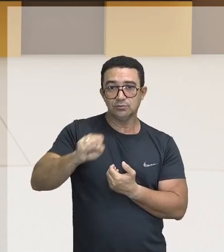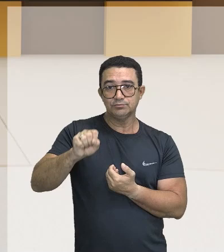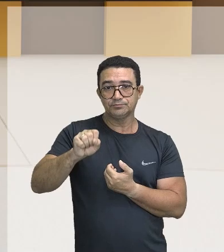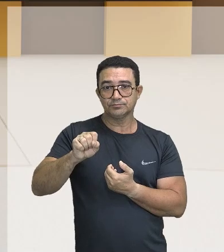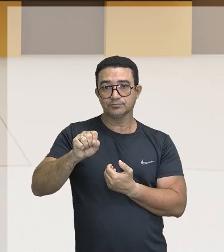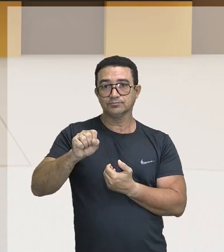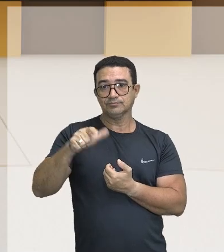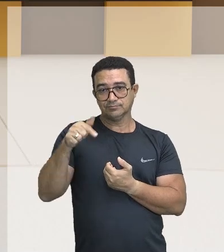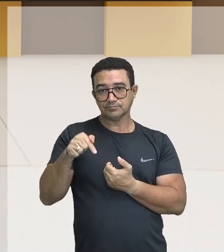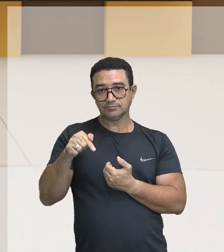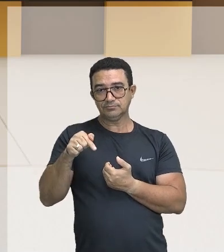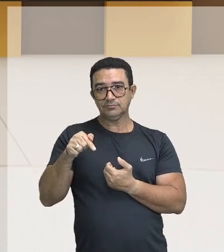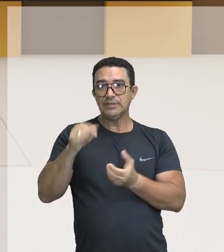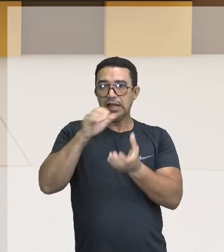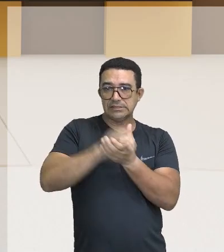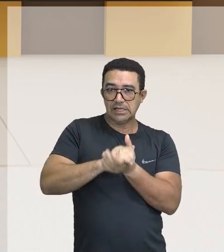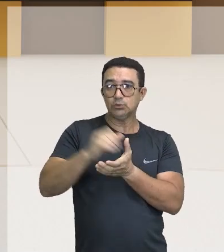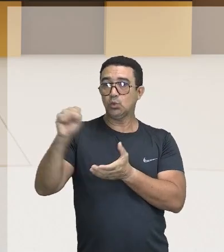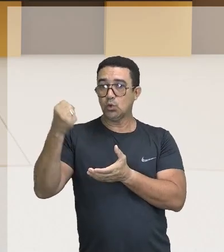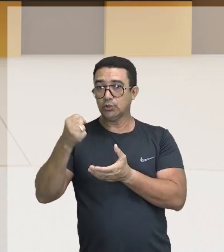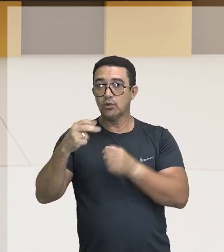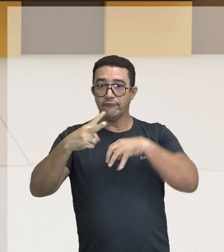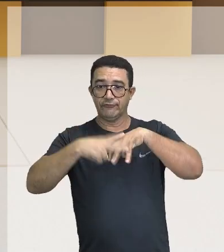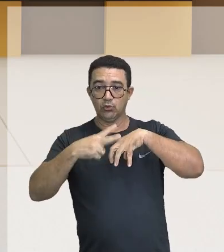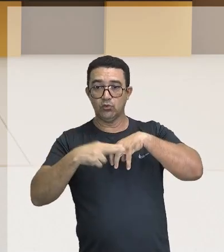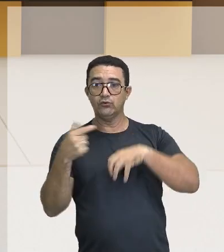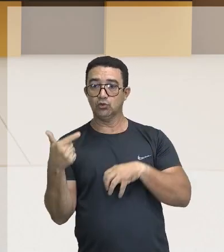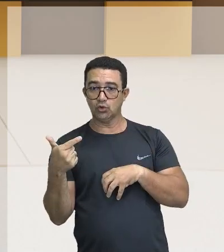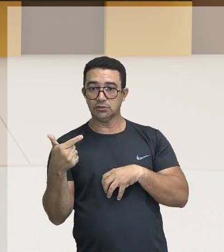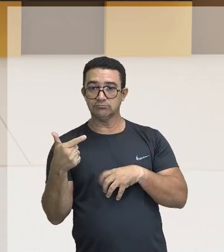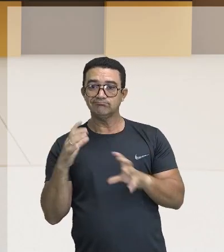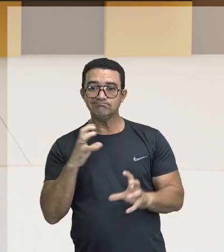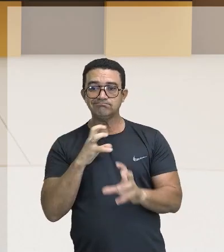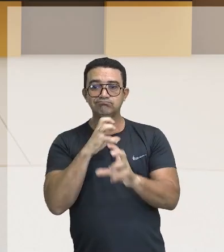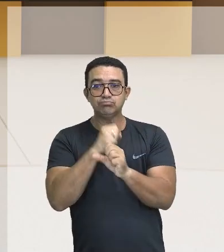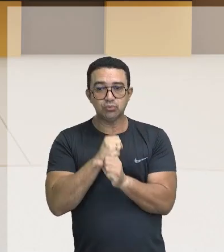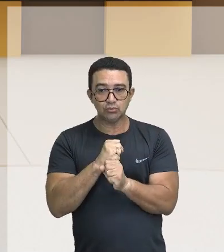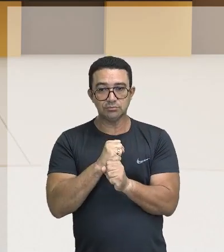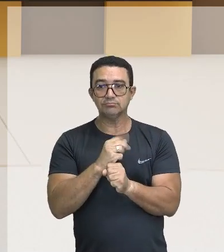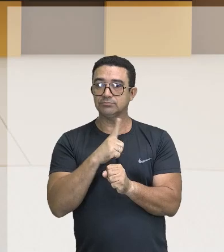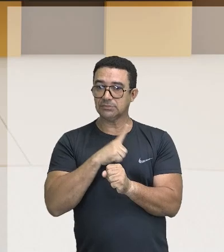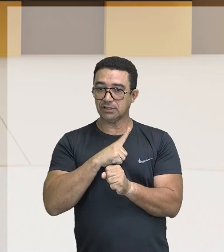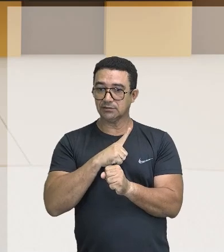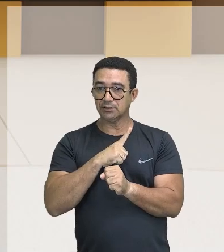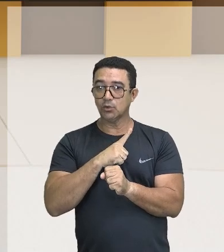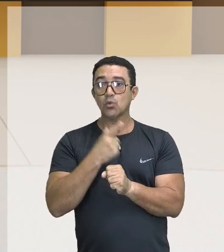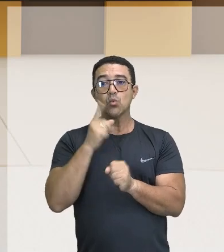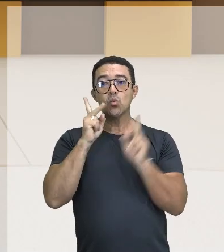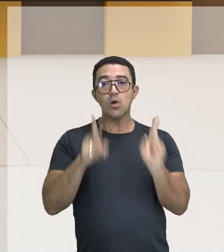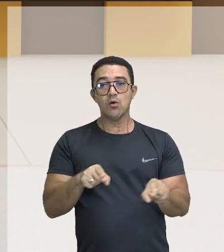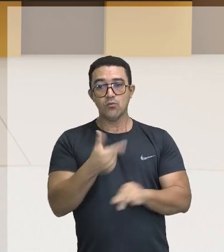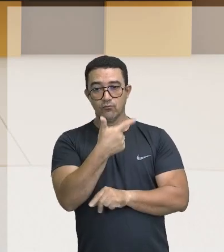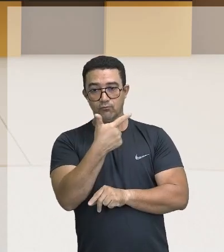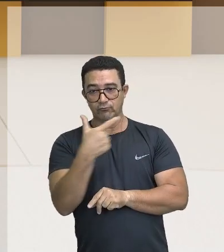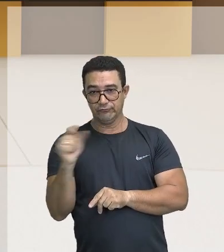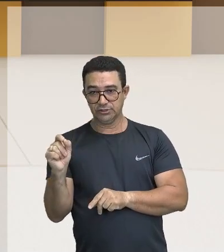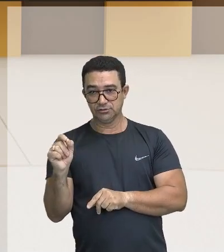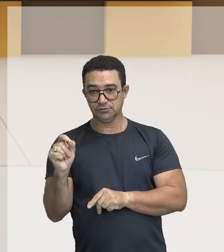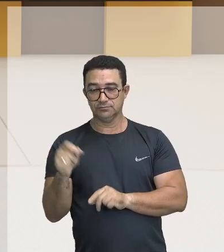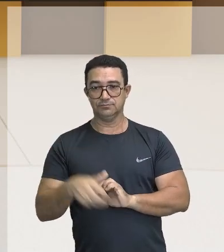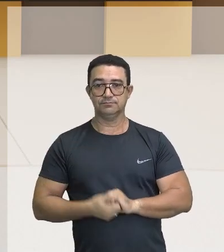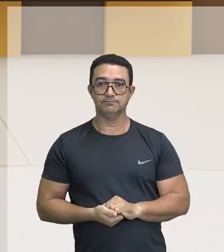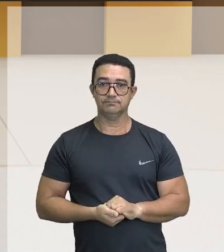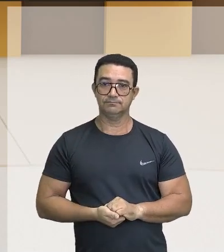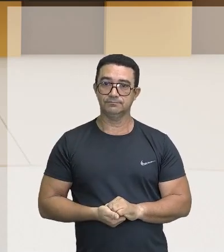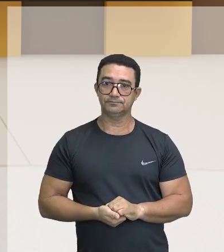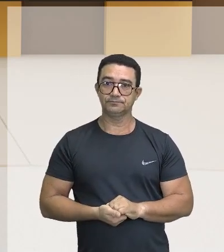7, mais o terceiro, mais o quarto, e nós teremos aí o somatório total, que é igual a 20. Esse